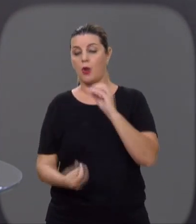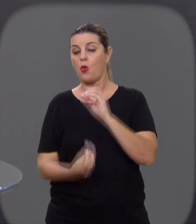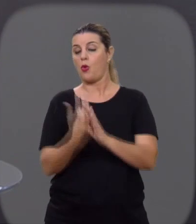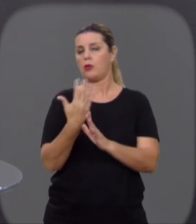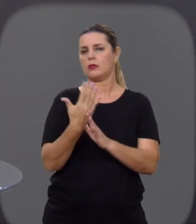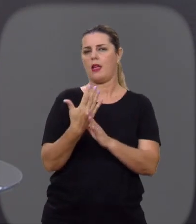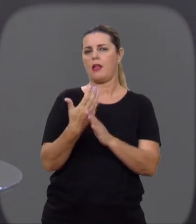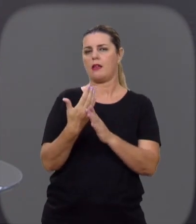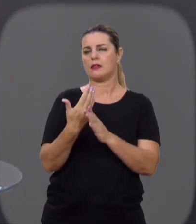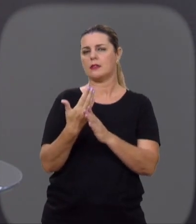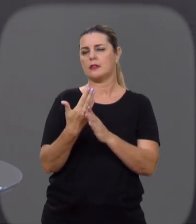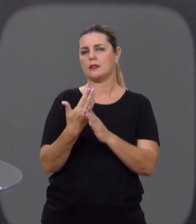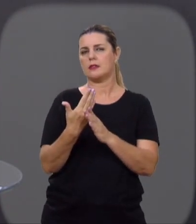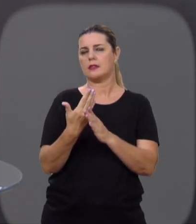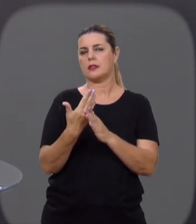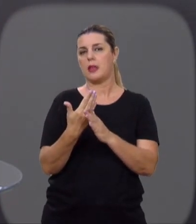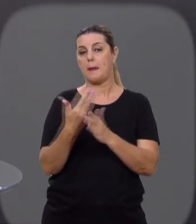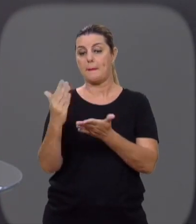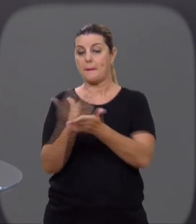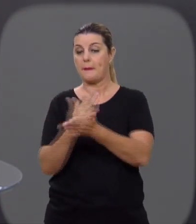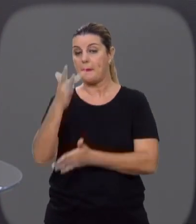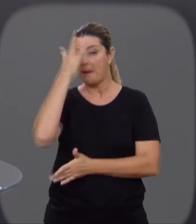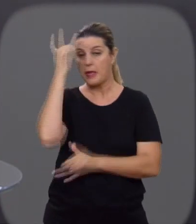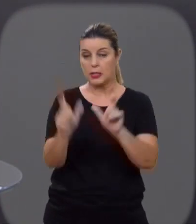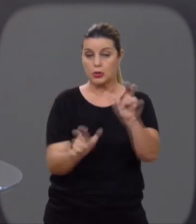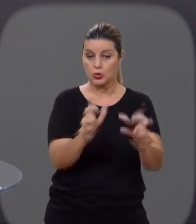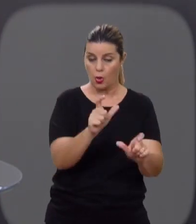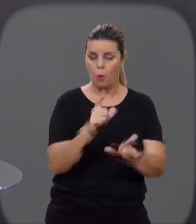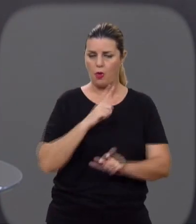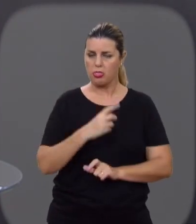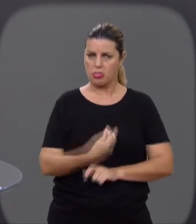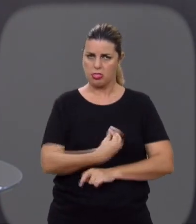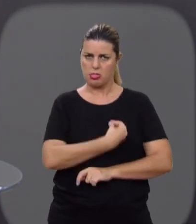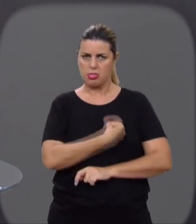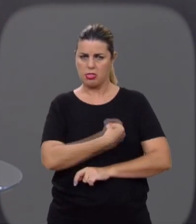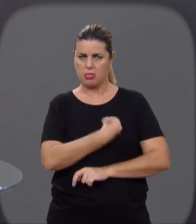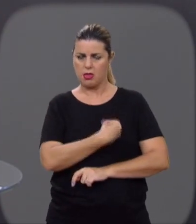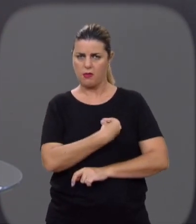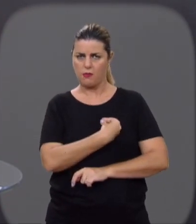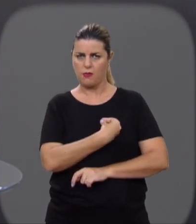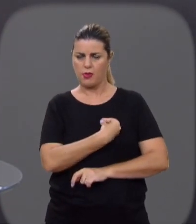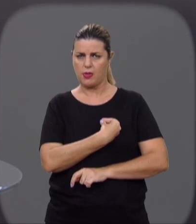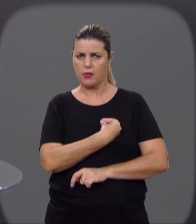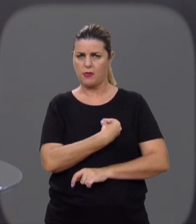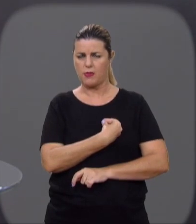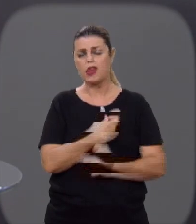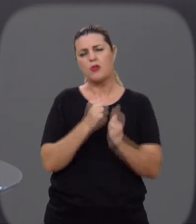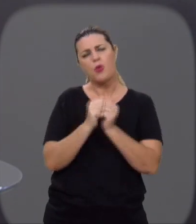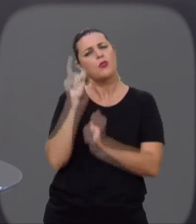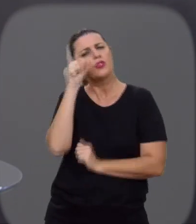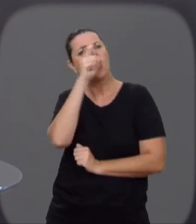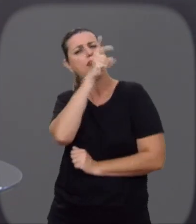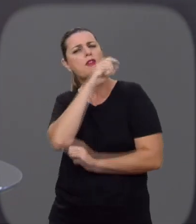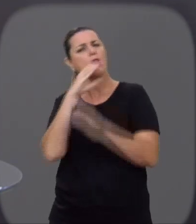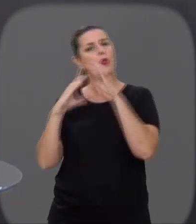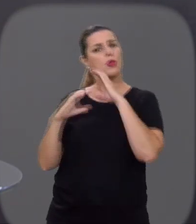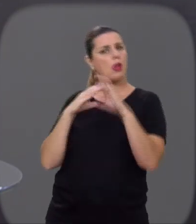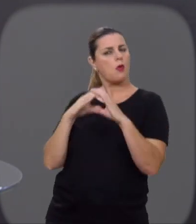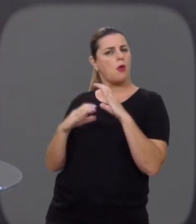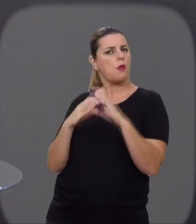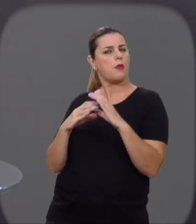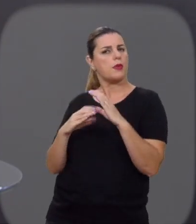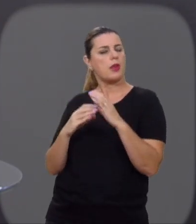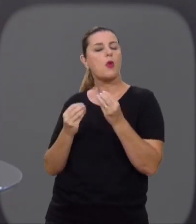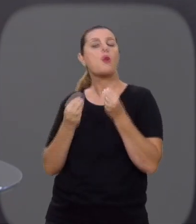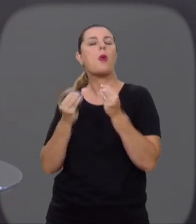tudo aconteça, para que essas pessoas que caminham com dificuldade de comunicação, como